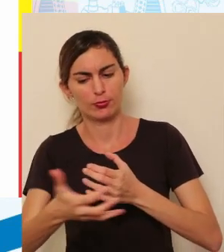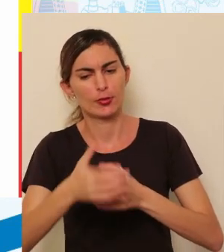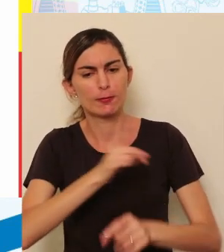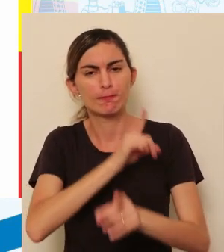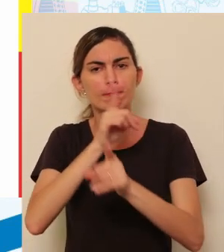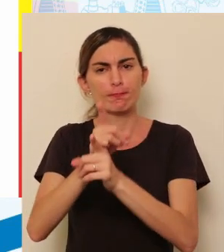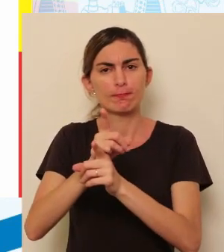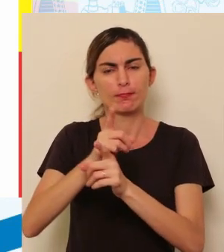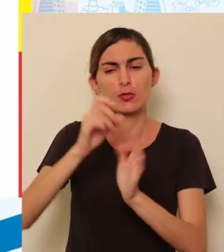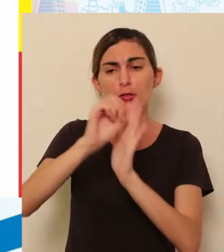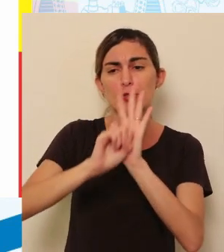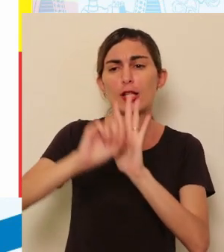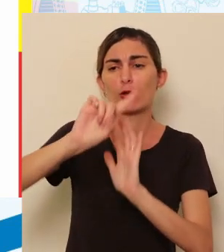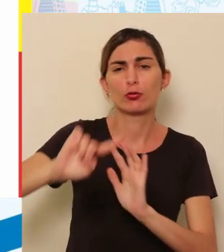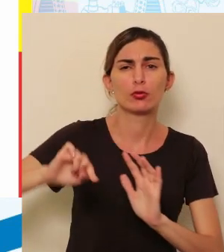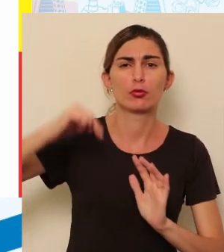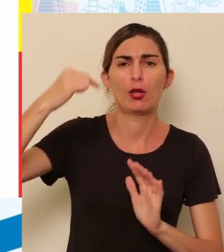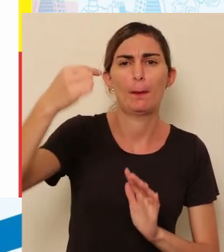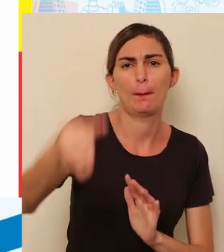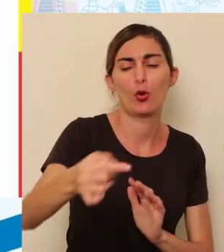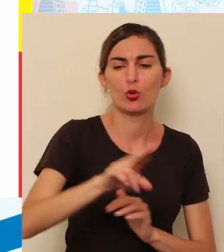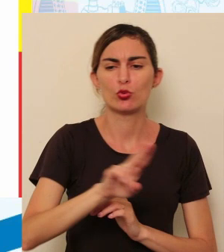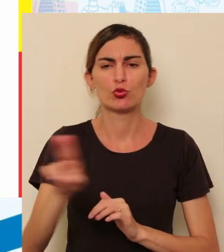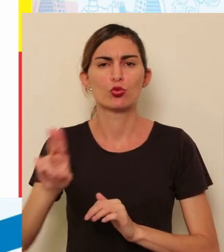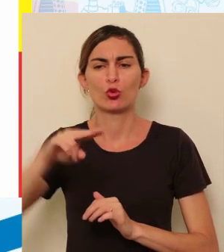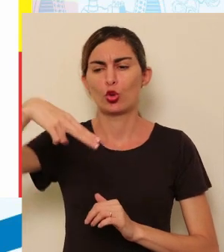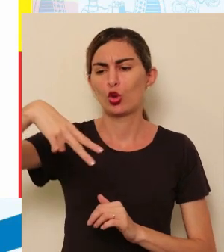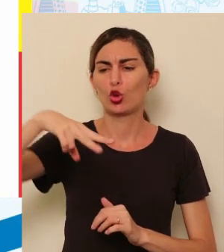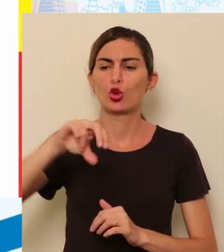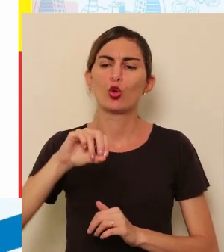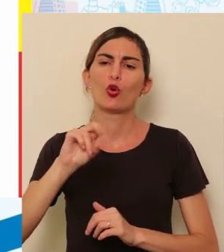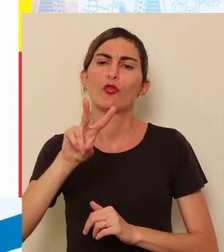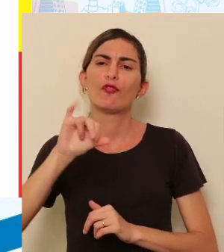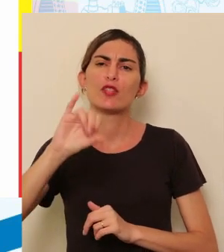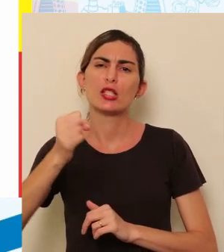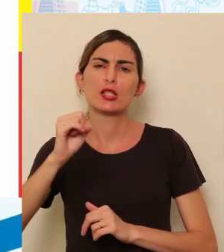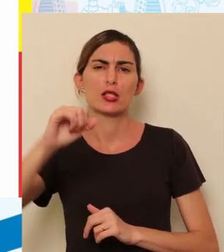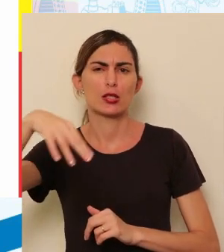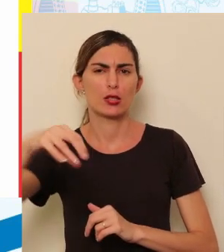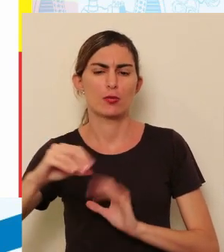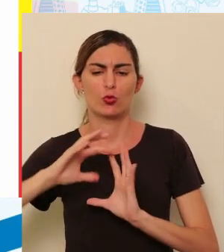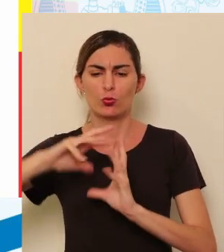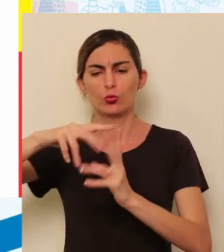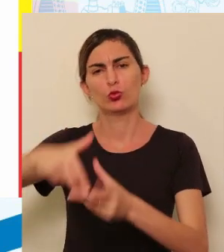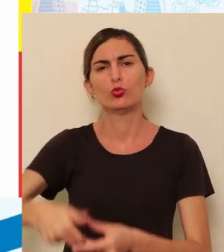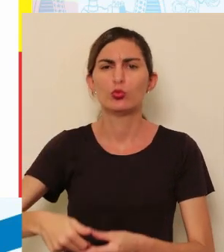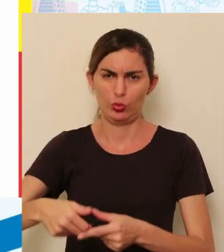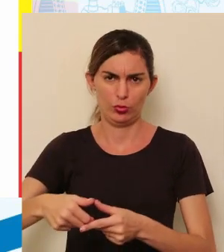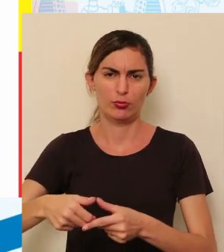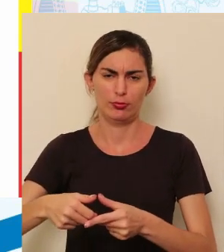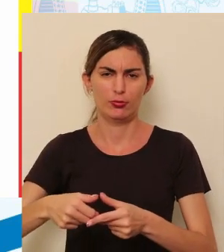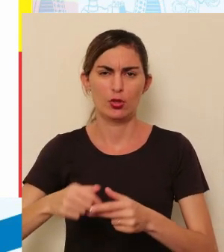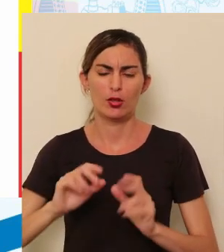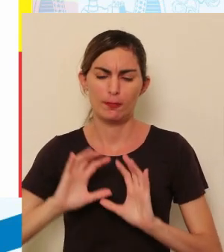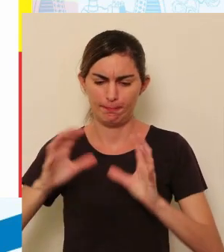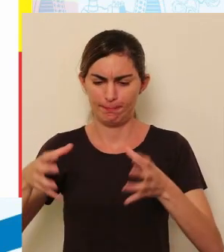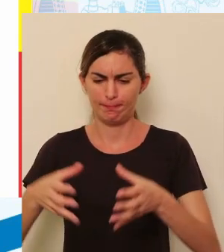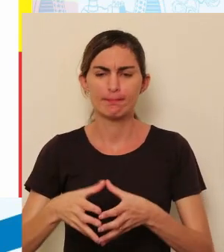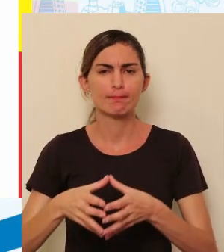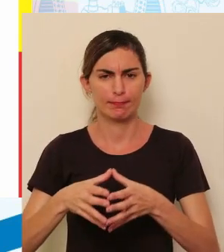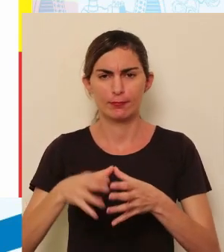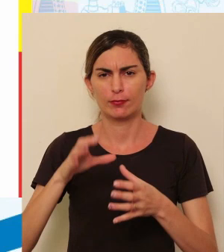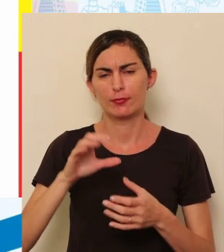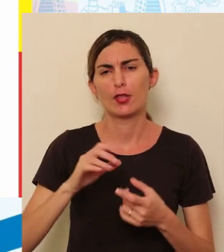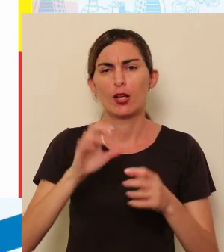explorada mais de um século depois, passou a ser chamada de Novíssimo Mundo, mas que se insere no conjunto